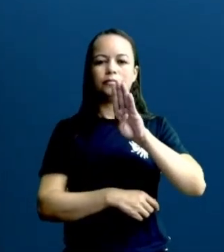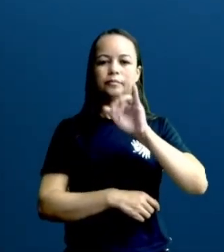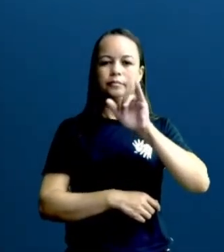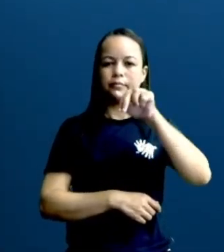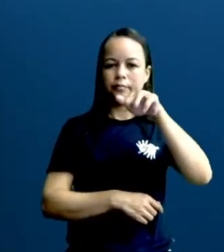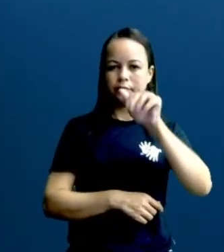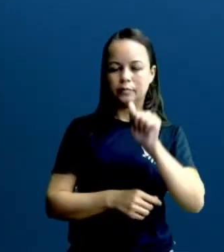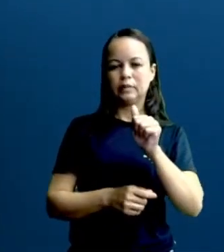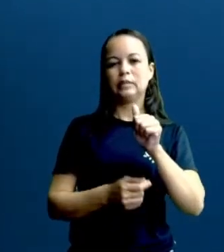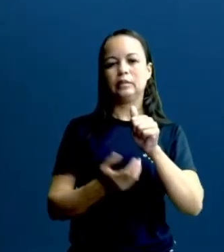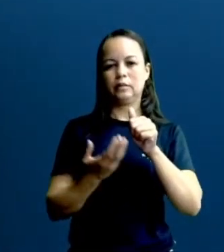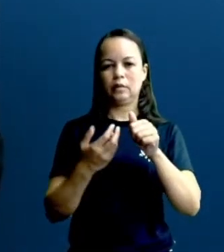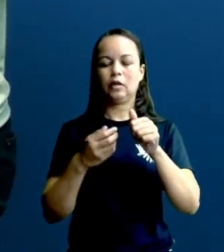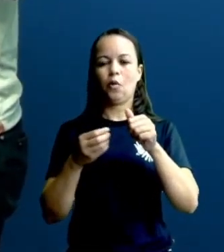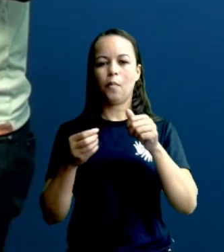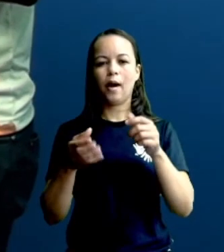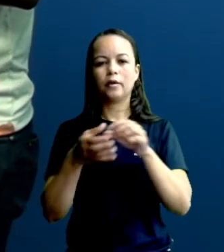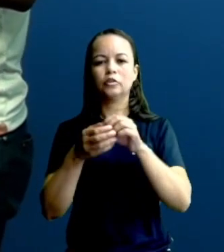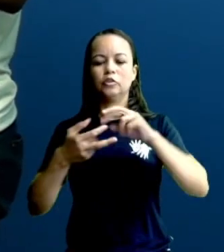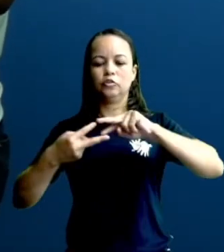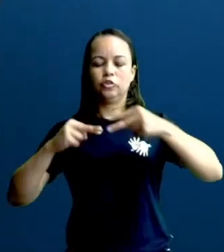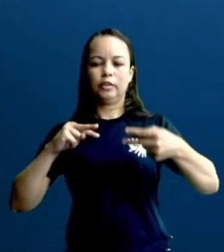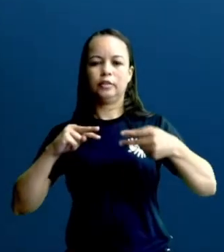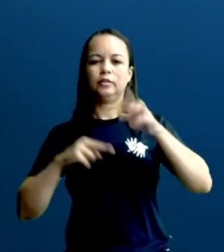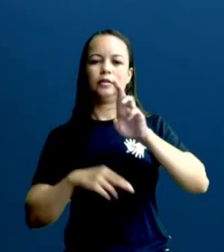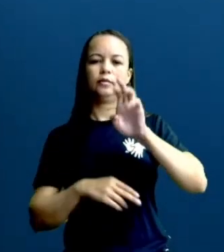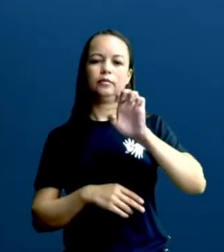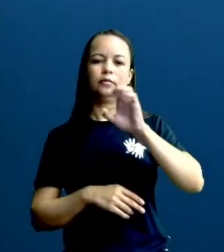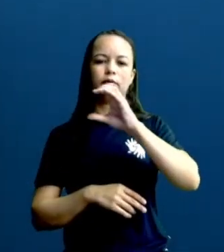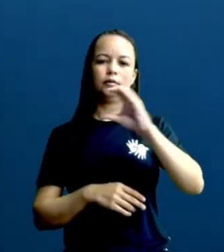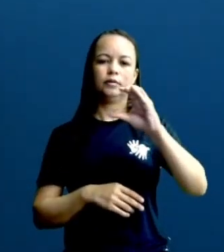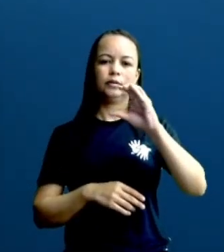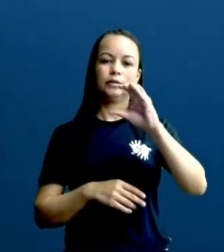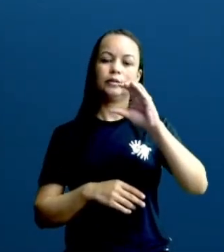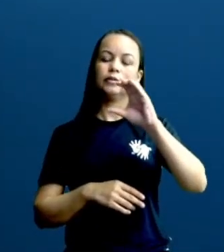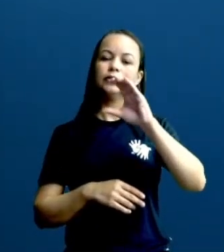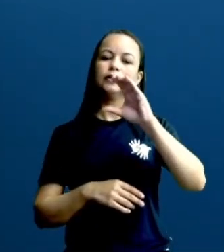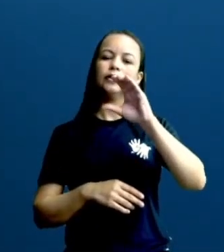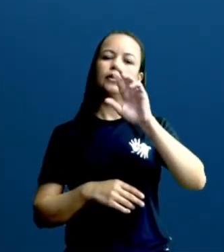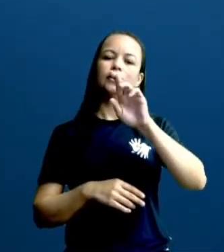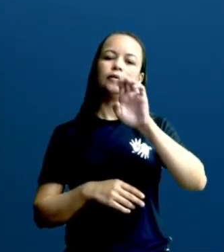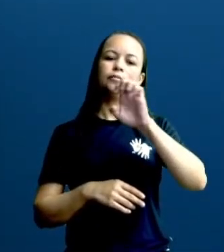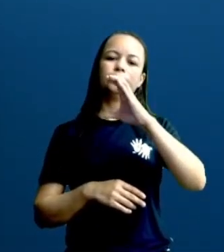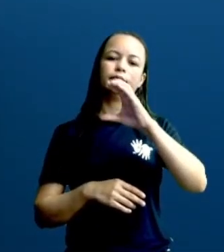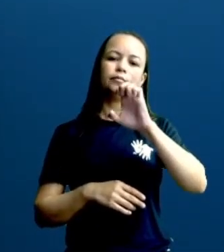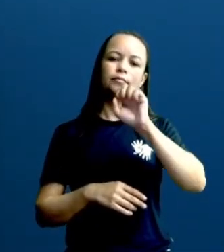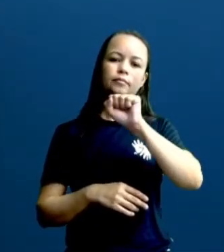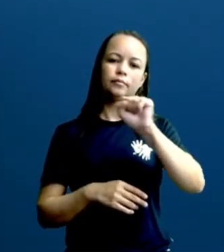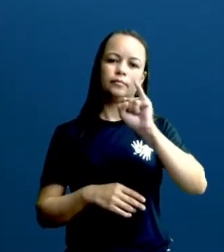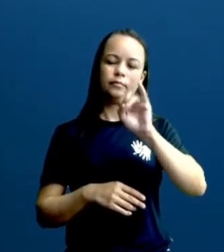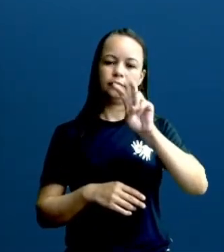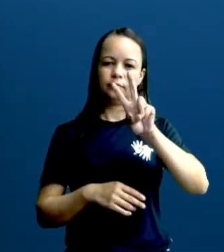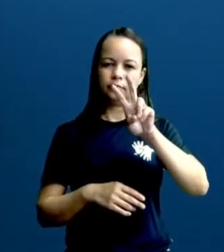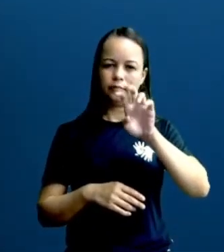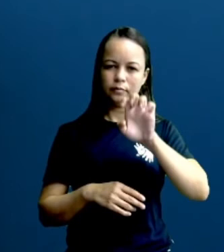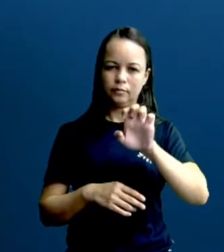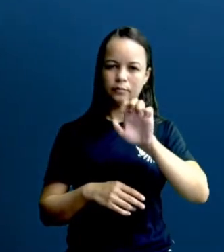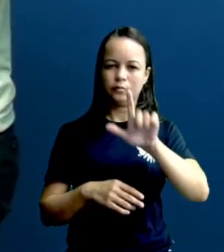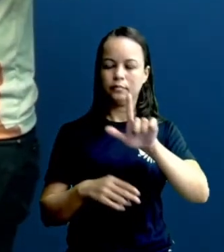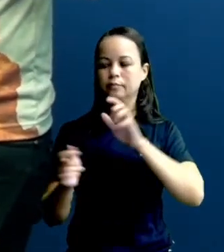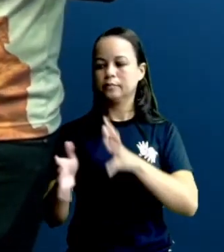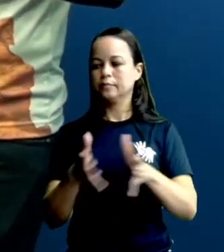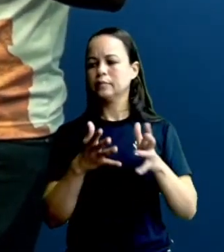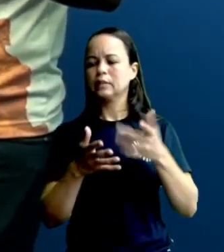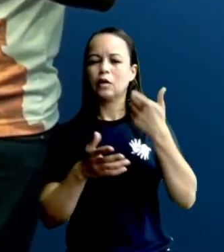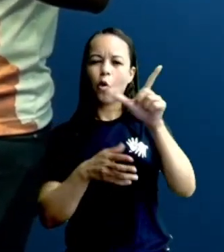de genes recessivos. Então aqui é um gene que é caracterizado para ser albino, teria que ser um duplo recessivo. Em